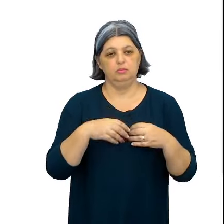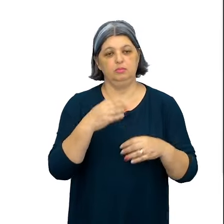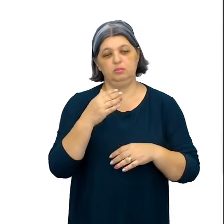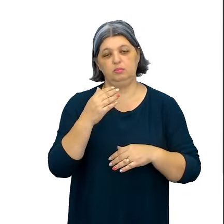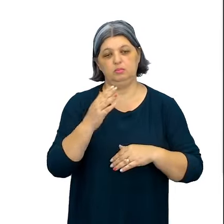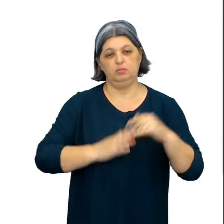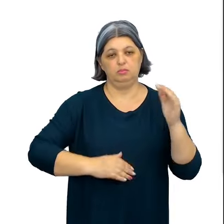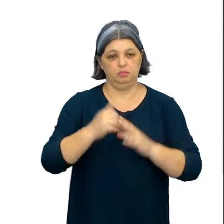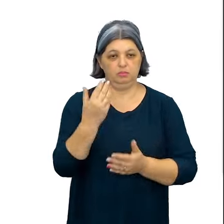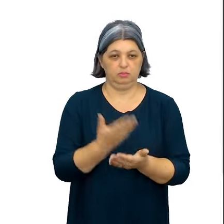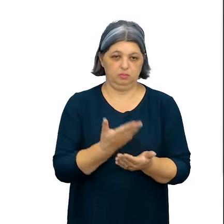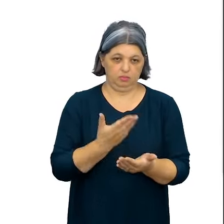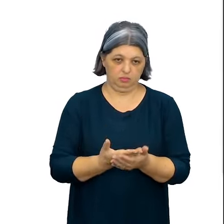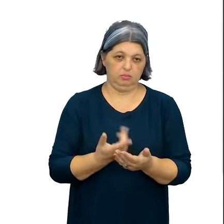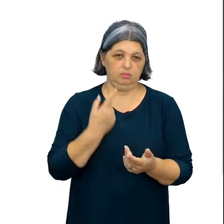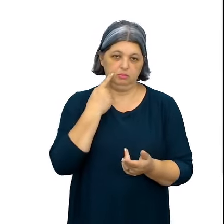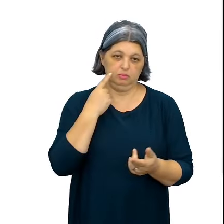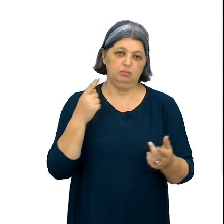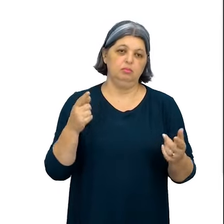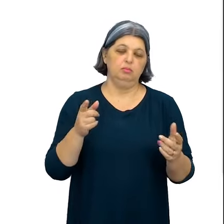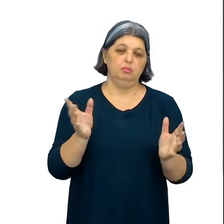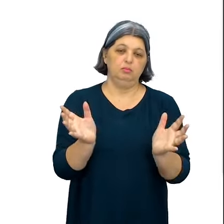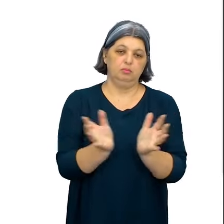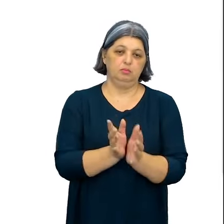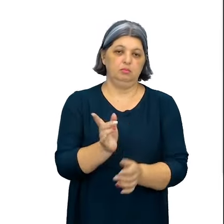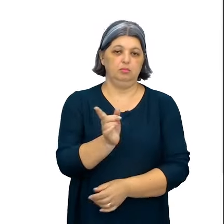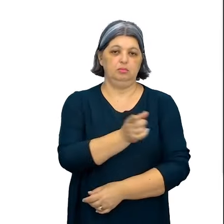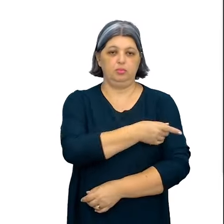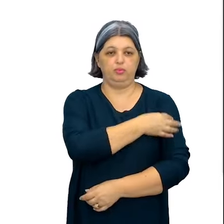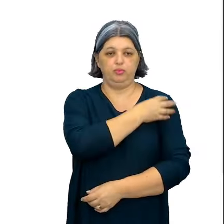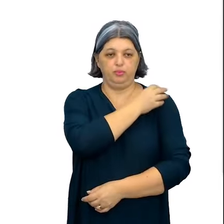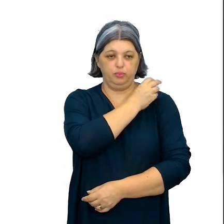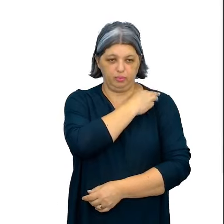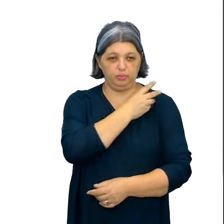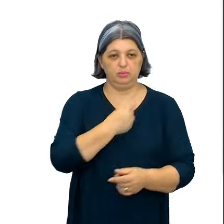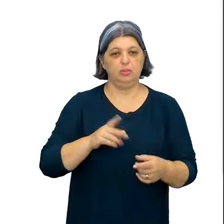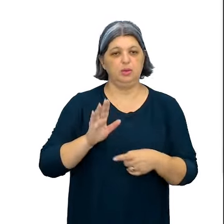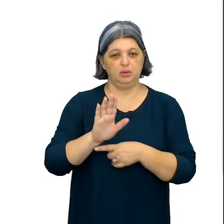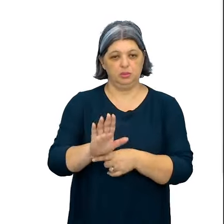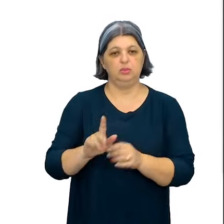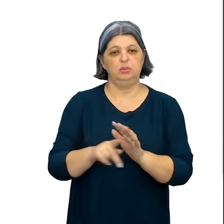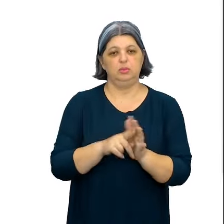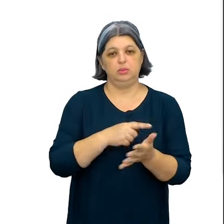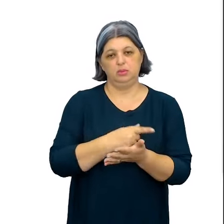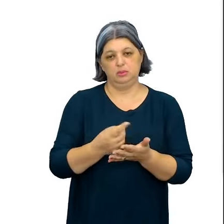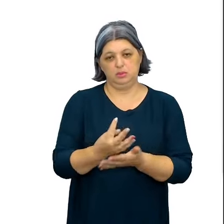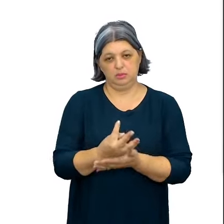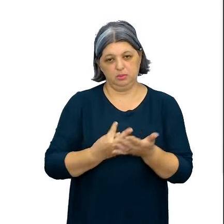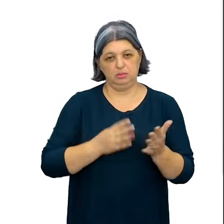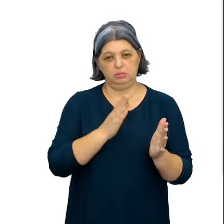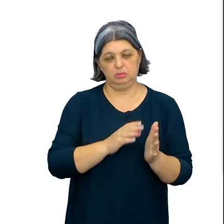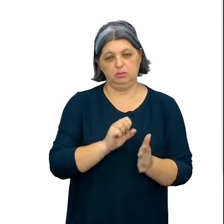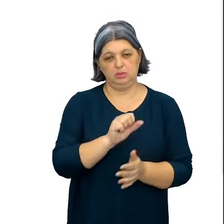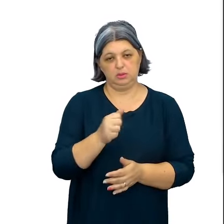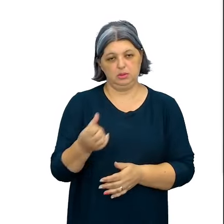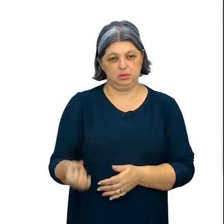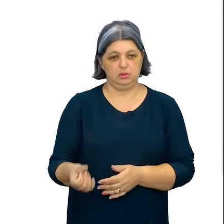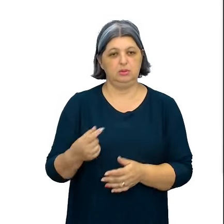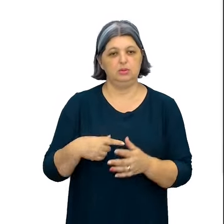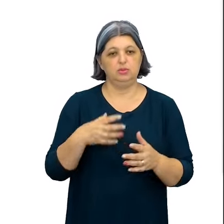habilidades essenciais relativos aos anos série contribuem para a organização dos gêneros textuais predominantes na sequência de atividade 6,